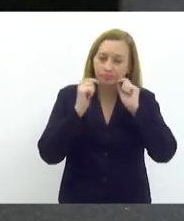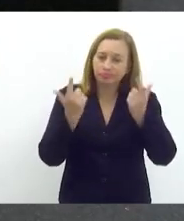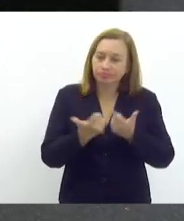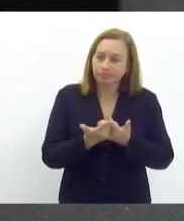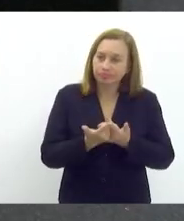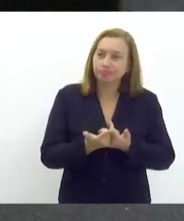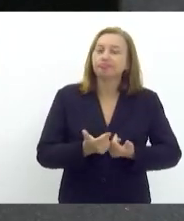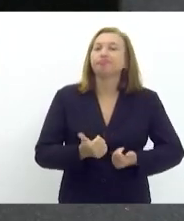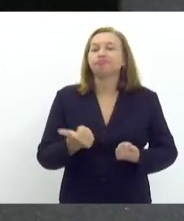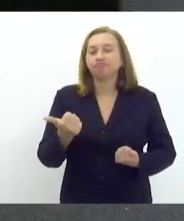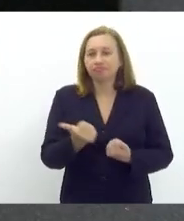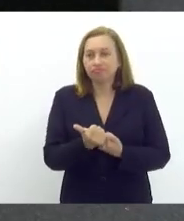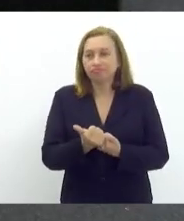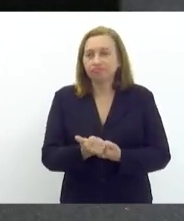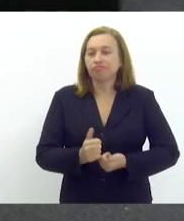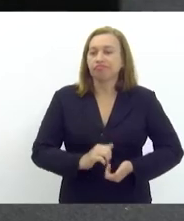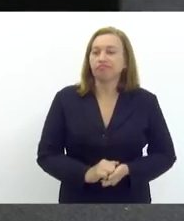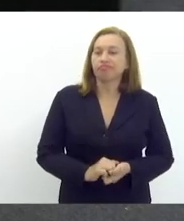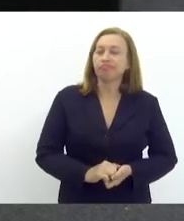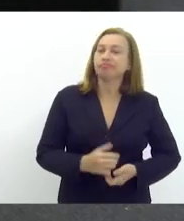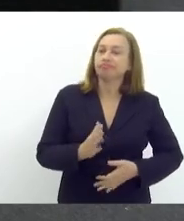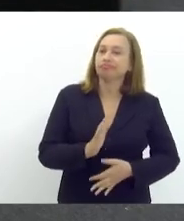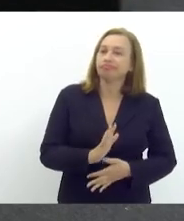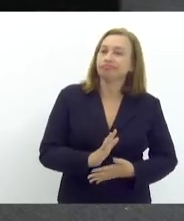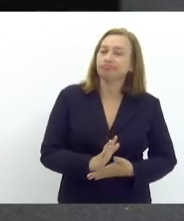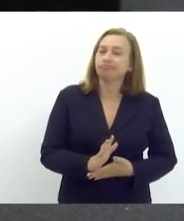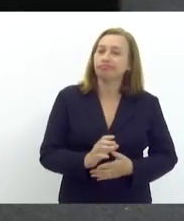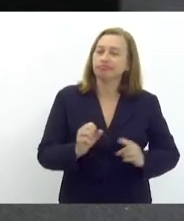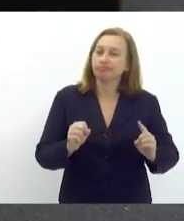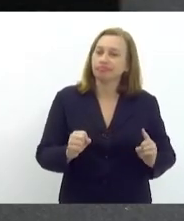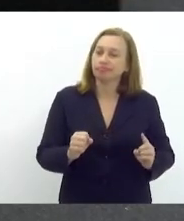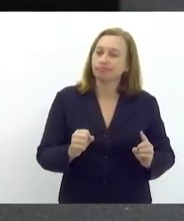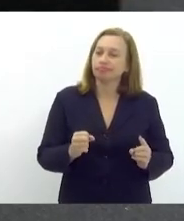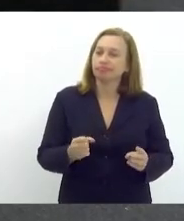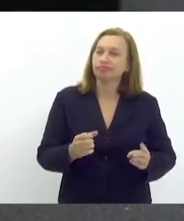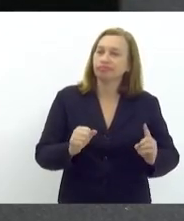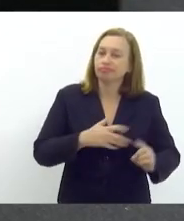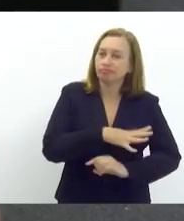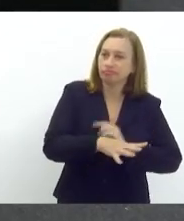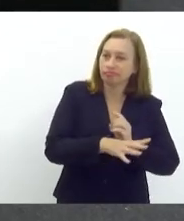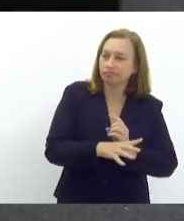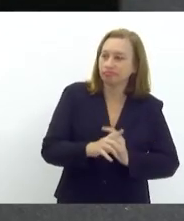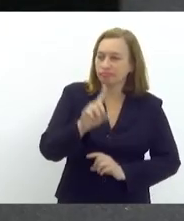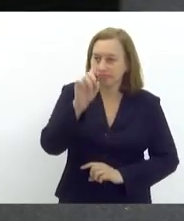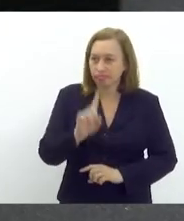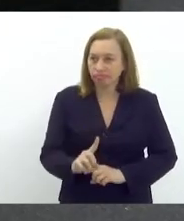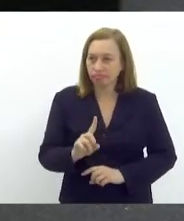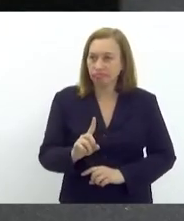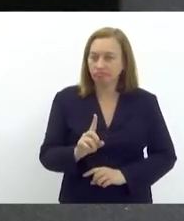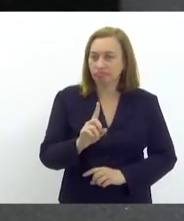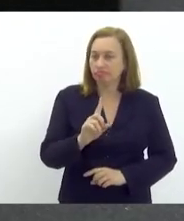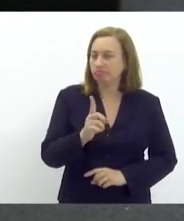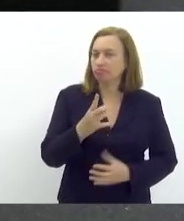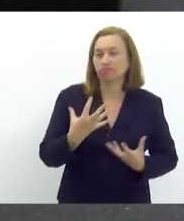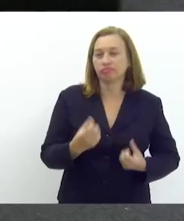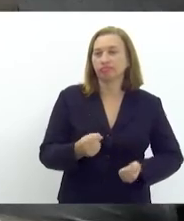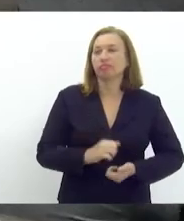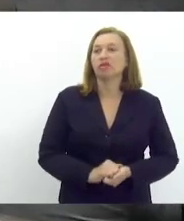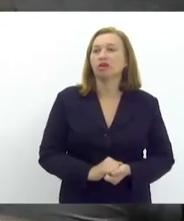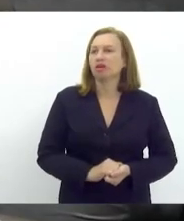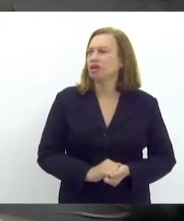com figuras como vossa excelência que tem ó o coração social pra gente poder garantir os nossos direitos não dá para ficar assim